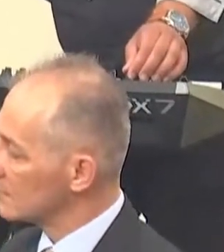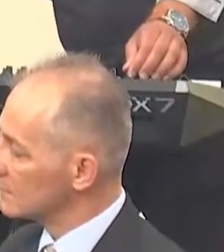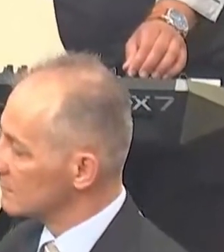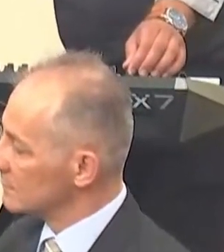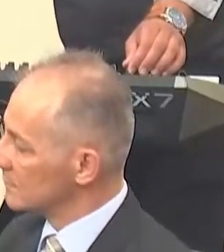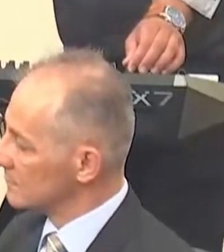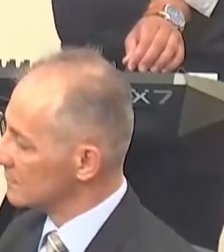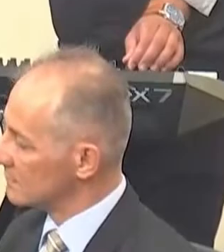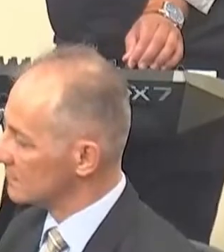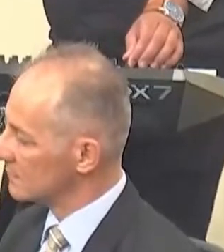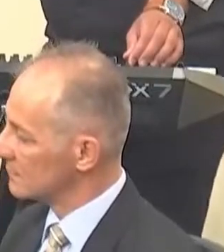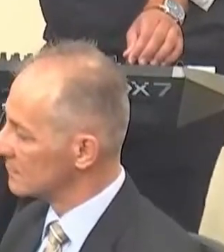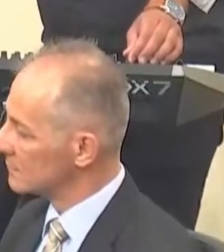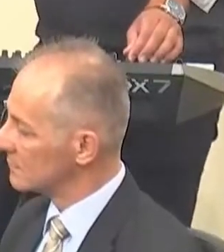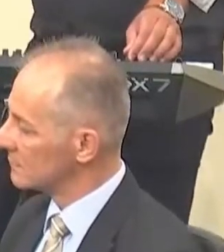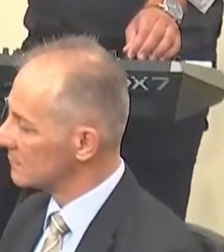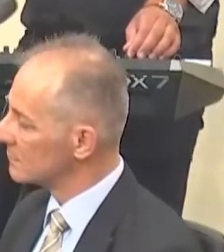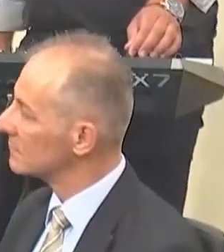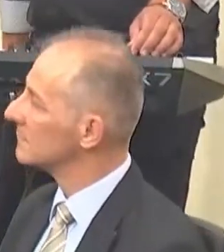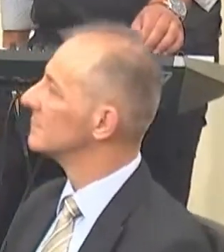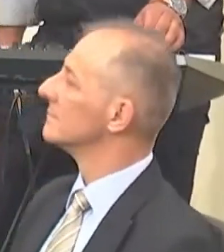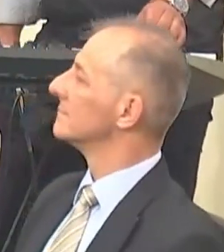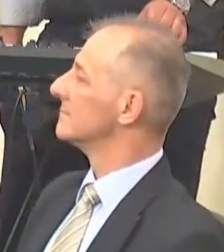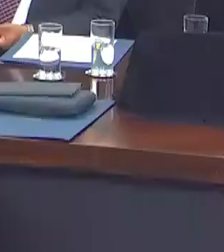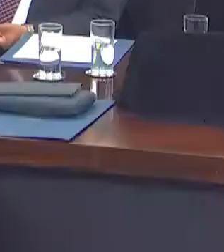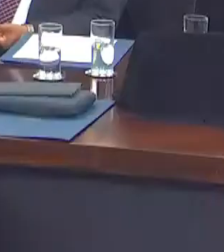Este é o teu nome,